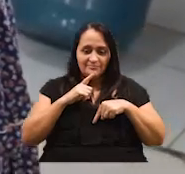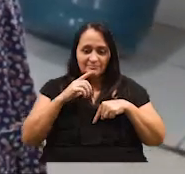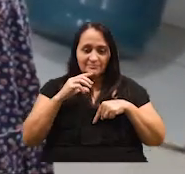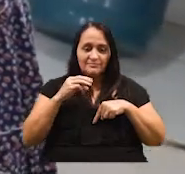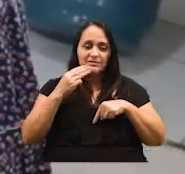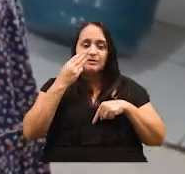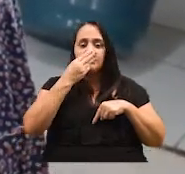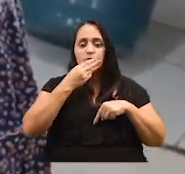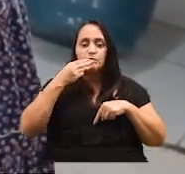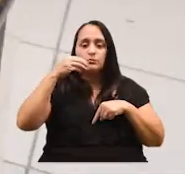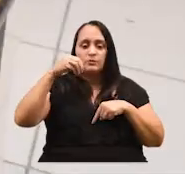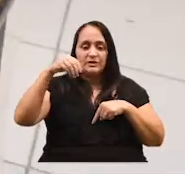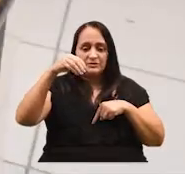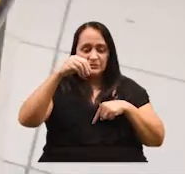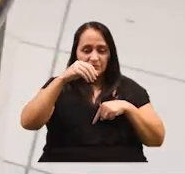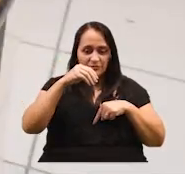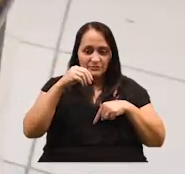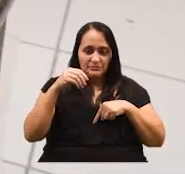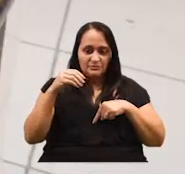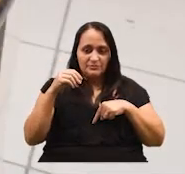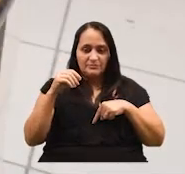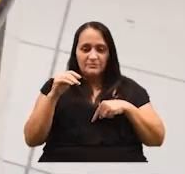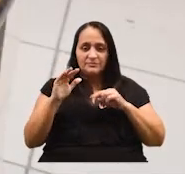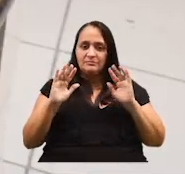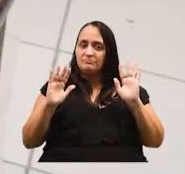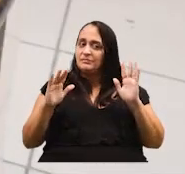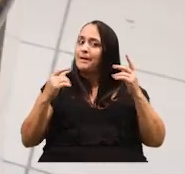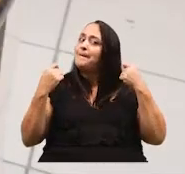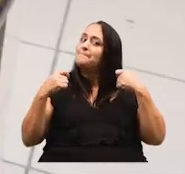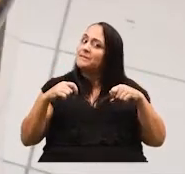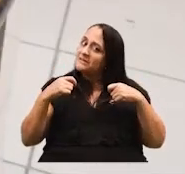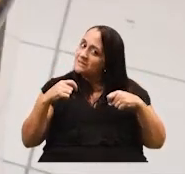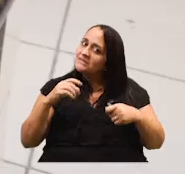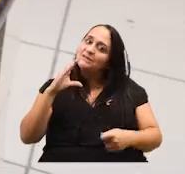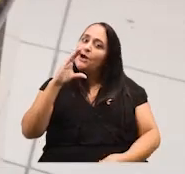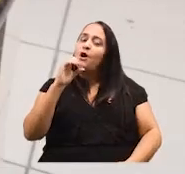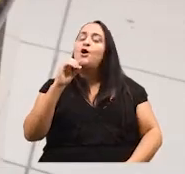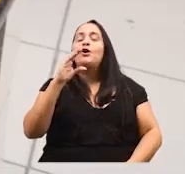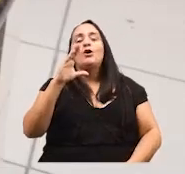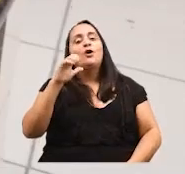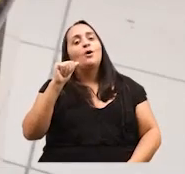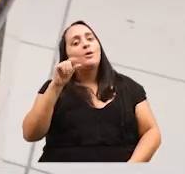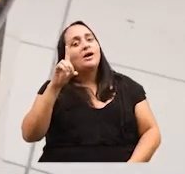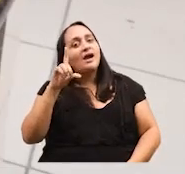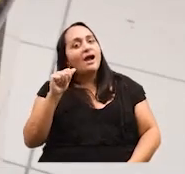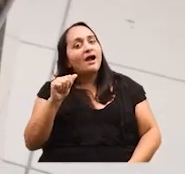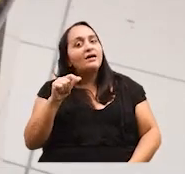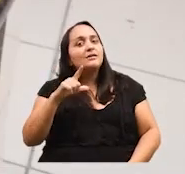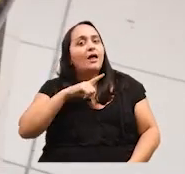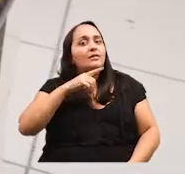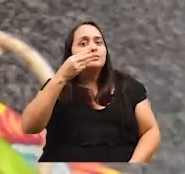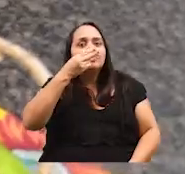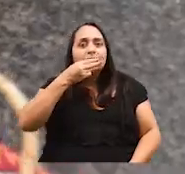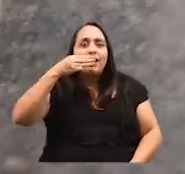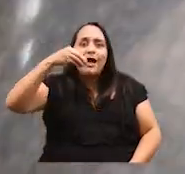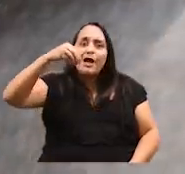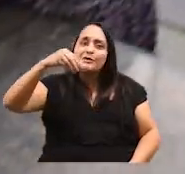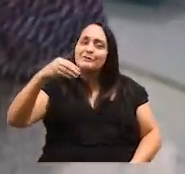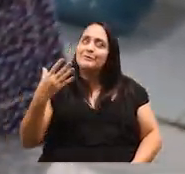o açúcar. Não existe cocada sem açúcar. O segundo